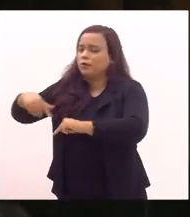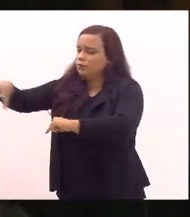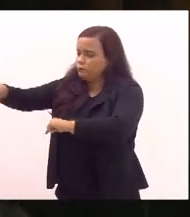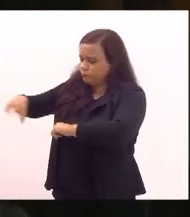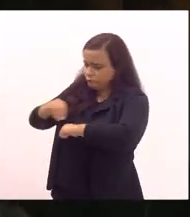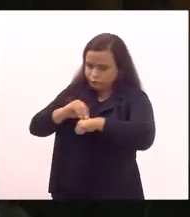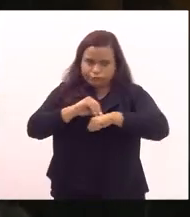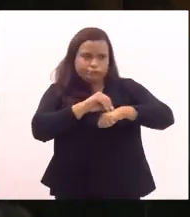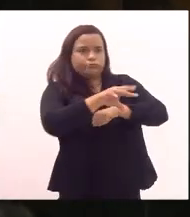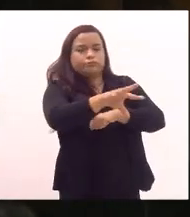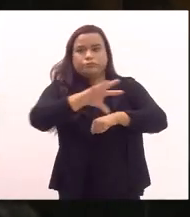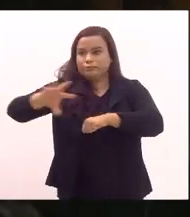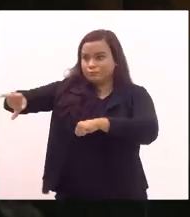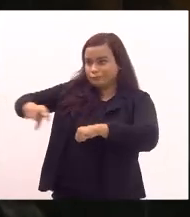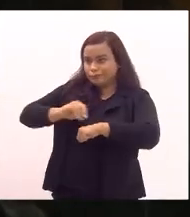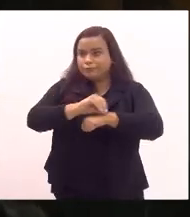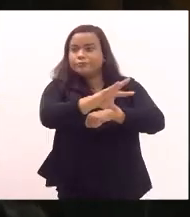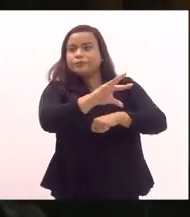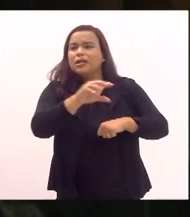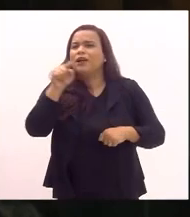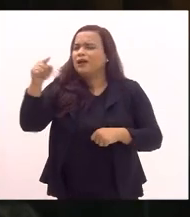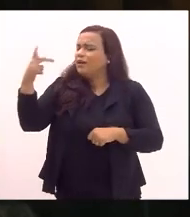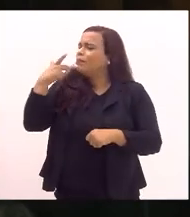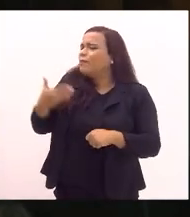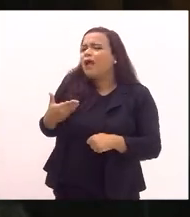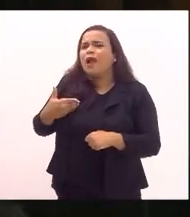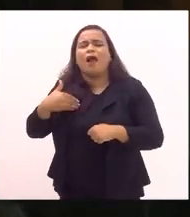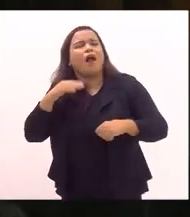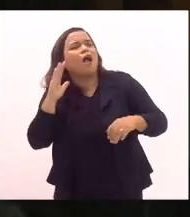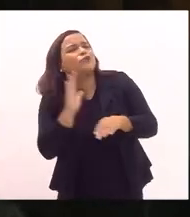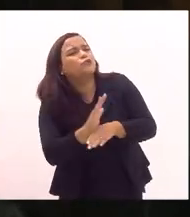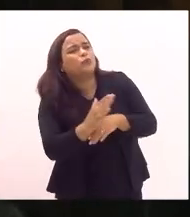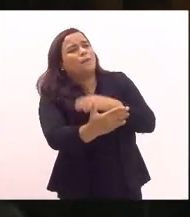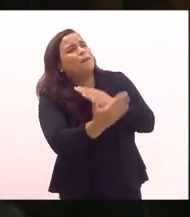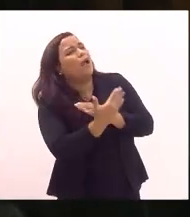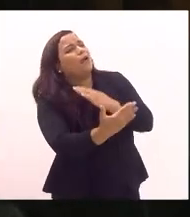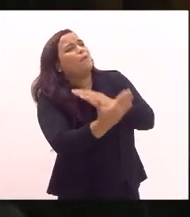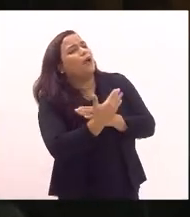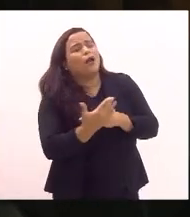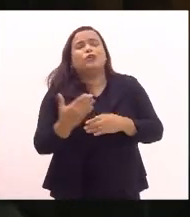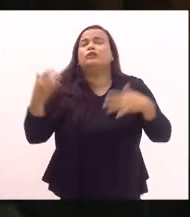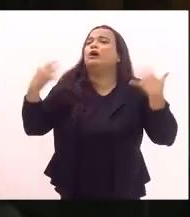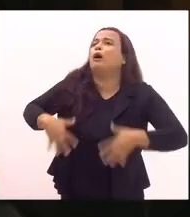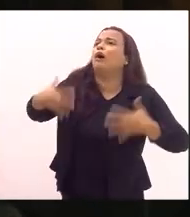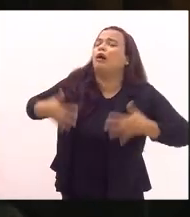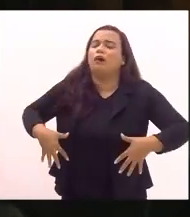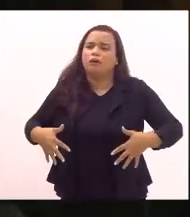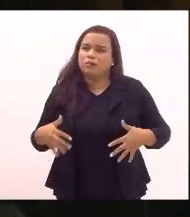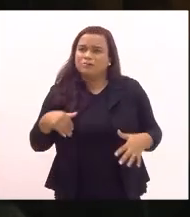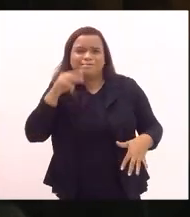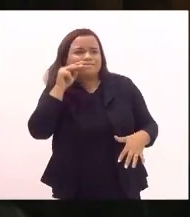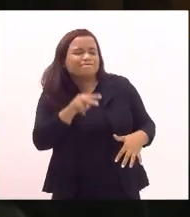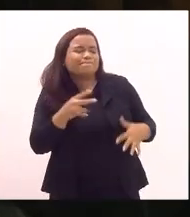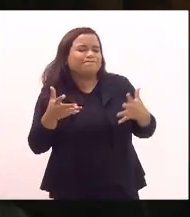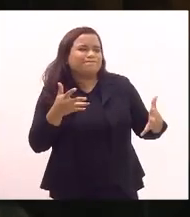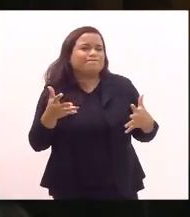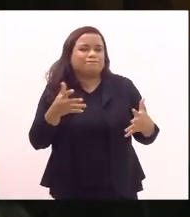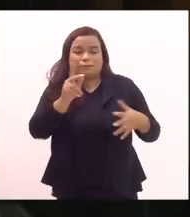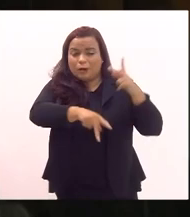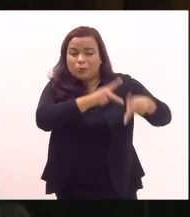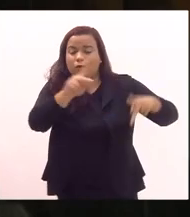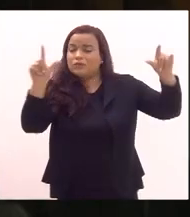de pedido de ajuda de Socorro de atenção no meu gabinete a população